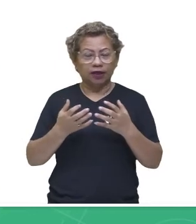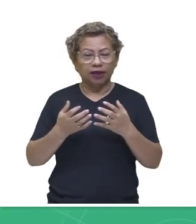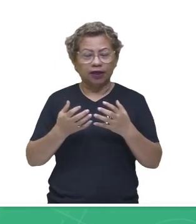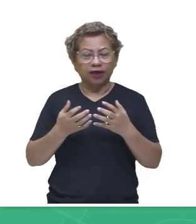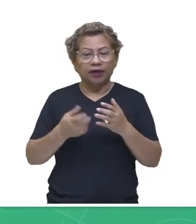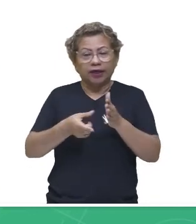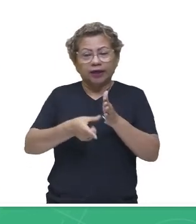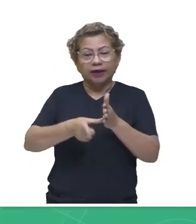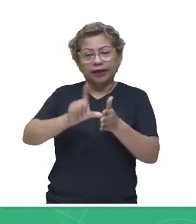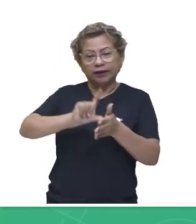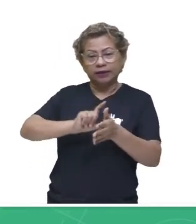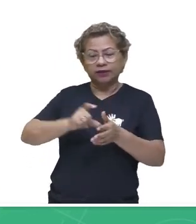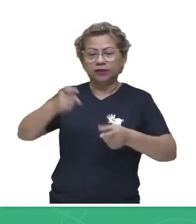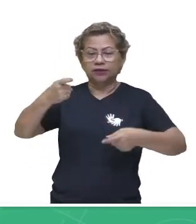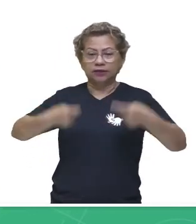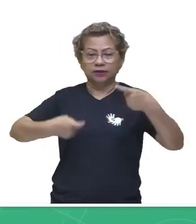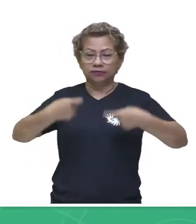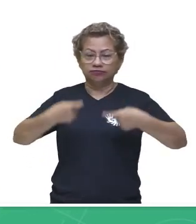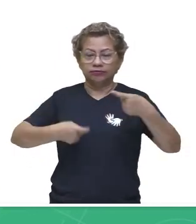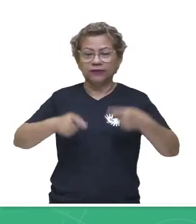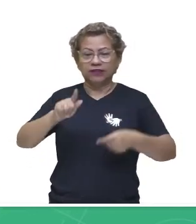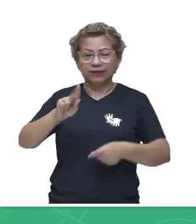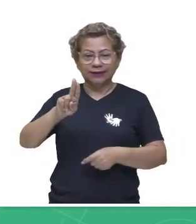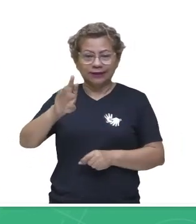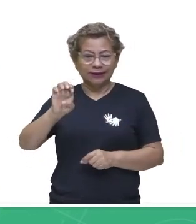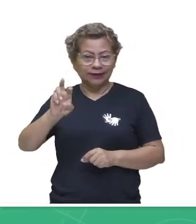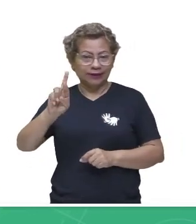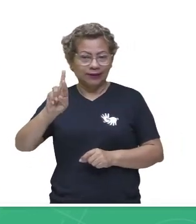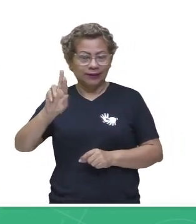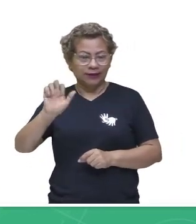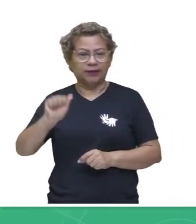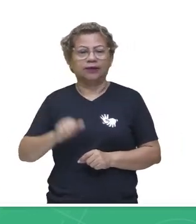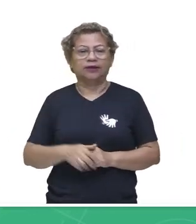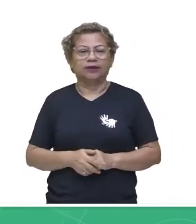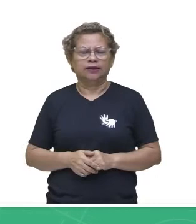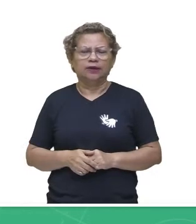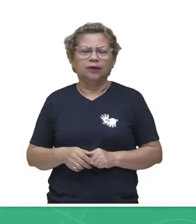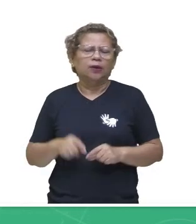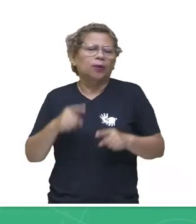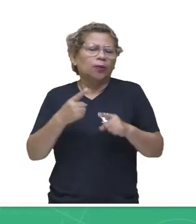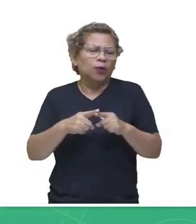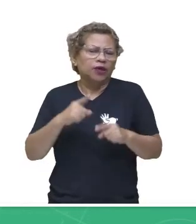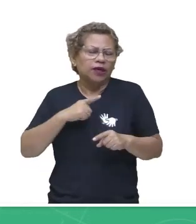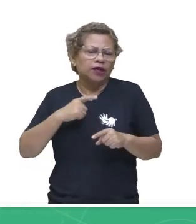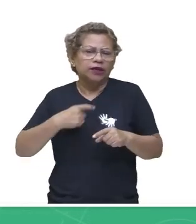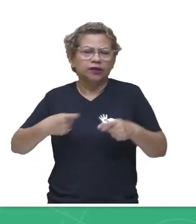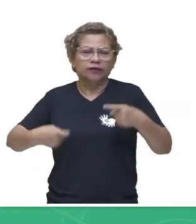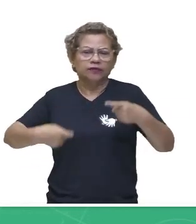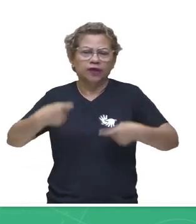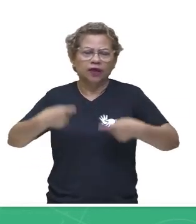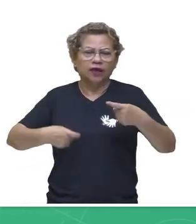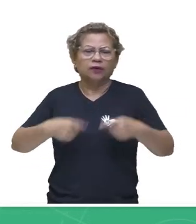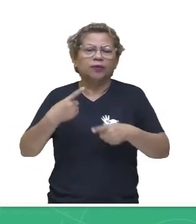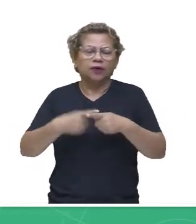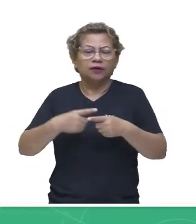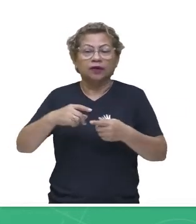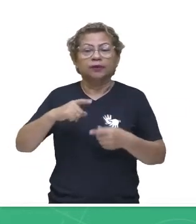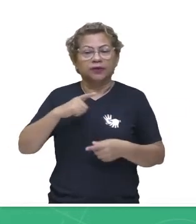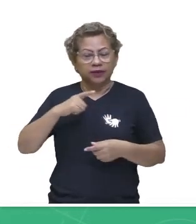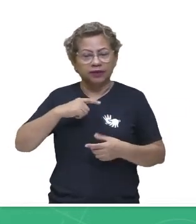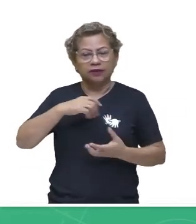aí, o que eu tenho para vocês? Vamos pensar comigo. O que vai movimentar a guerra? Uma revolução vai ter que acontecer